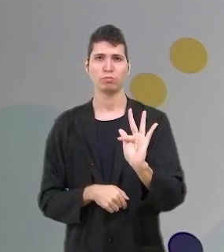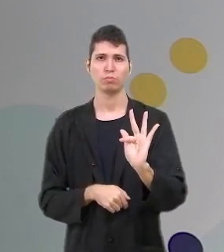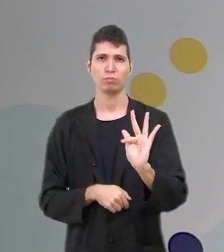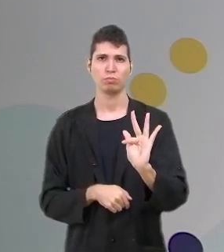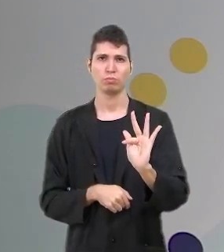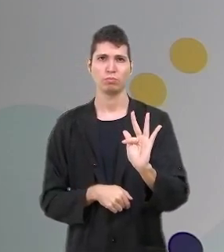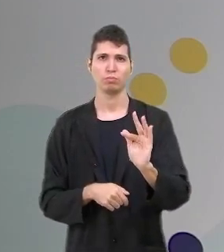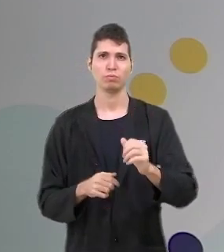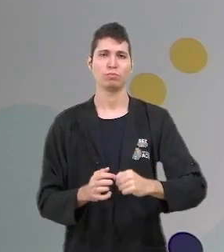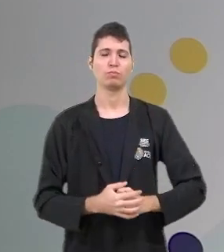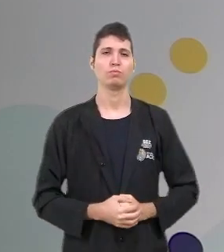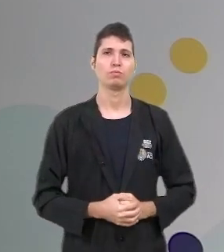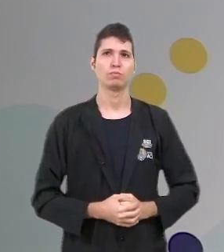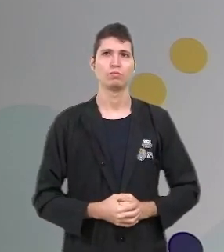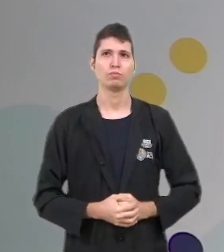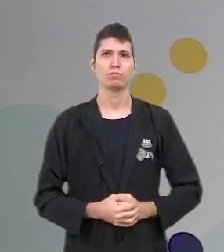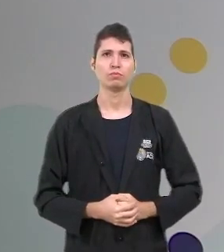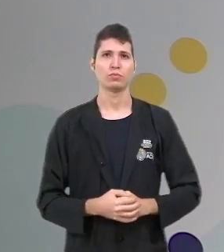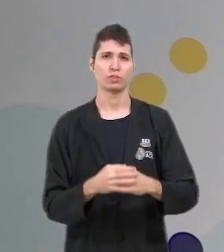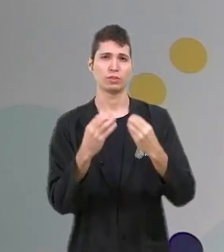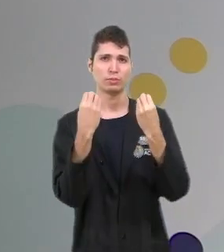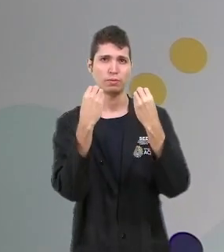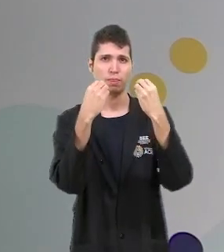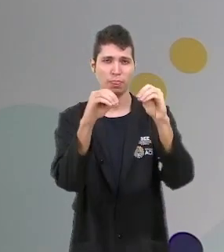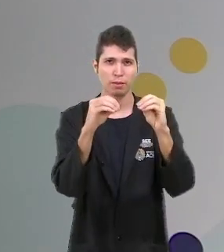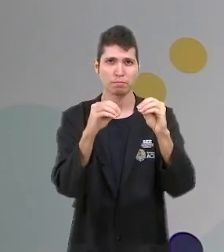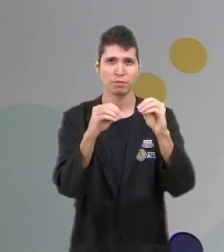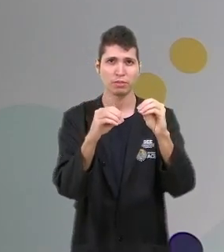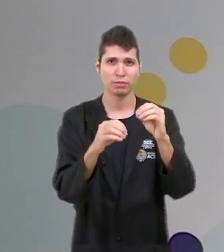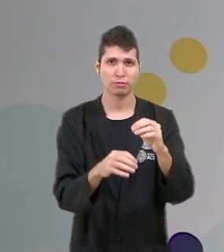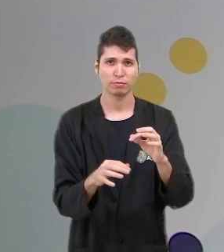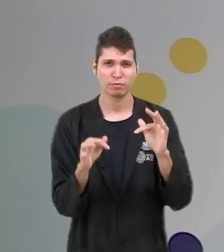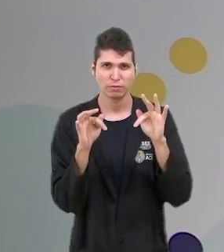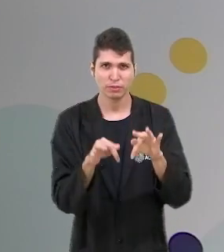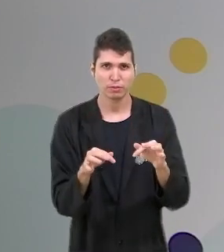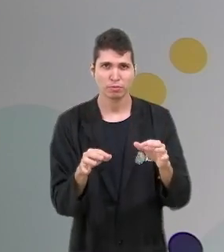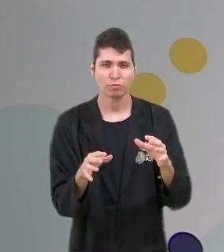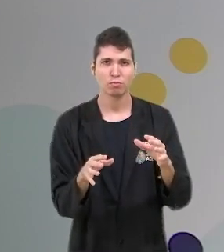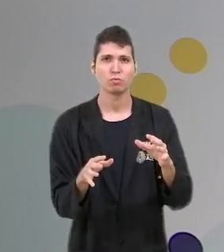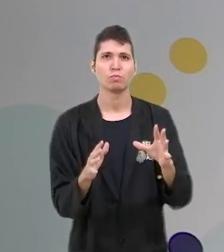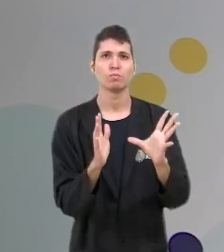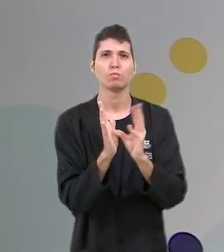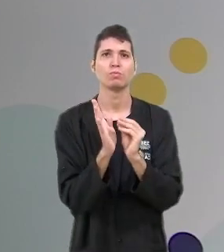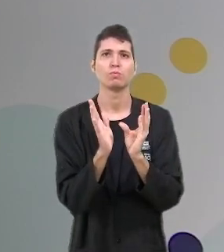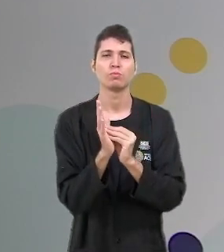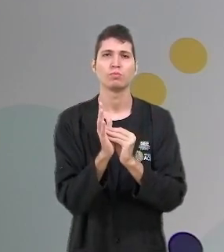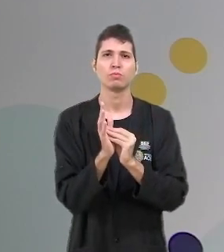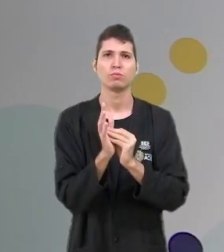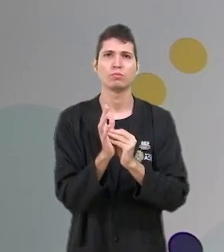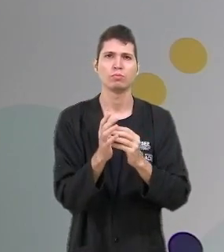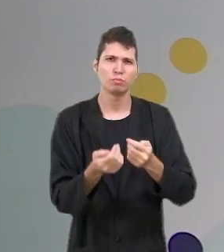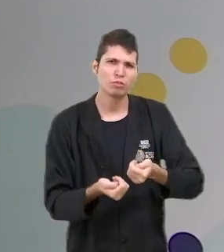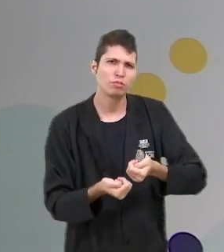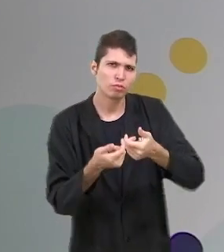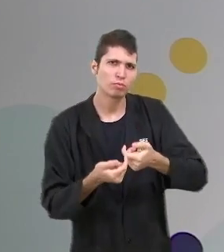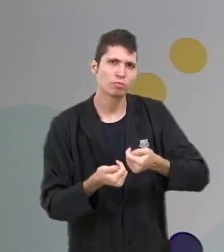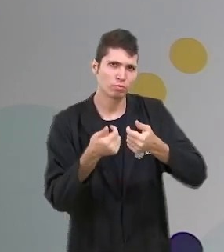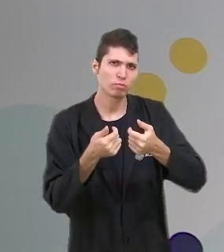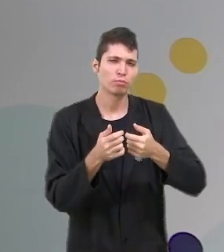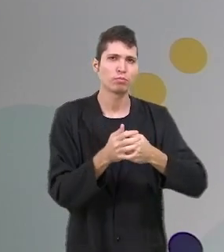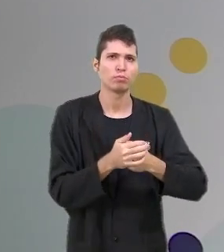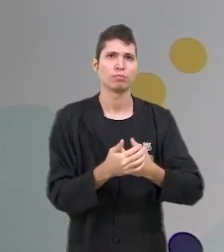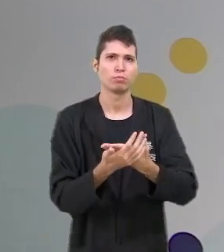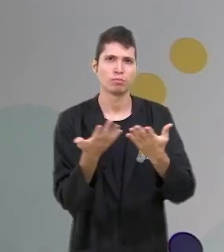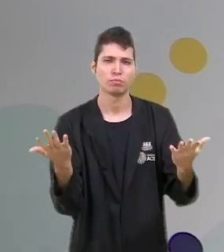Aí eu coloquei aqui, só para a gente encerrar o conteúdo, um pequeno macete, eu acredito que vocês já